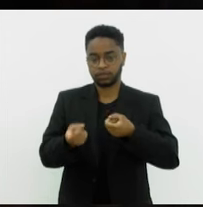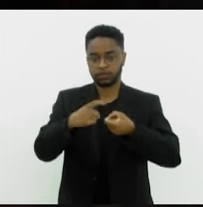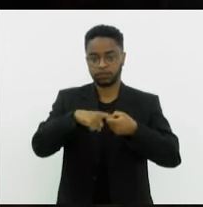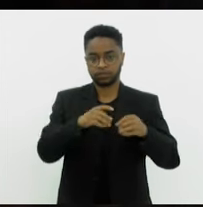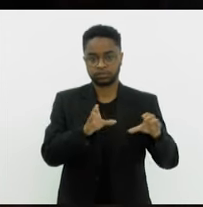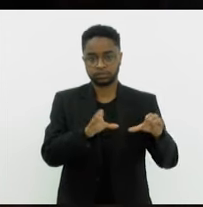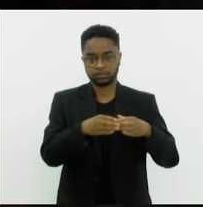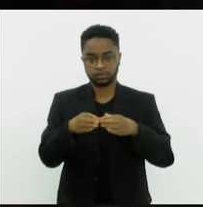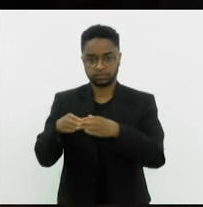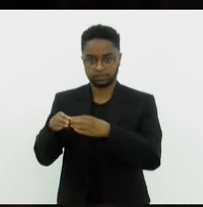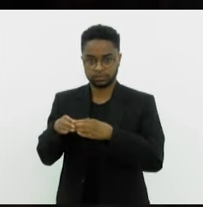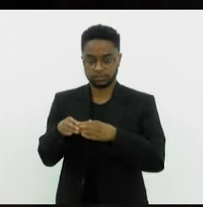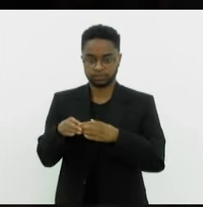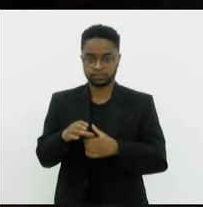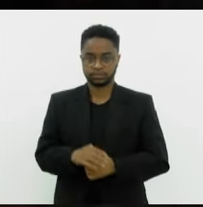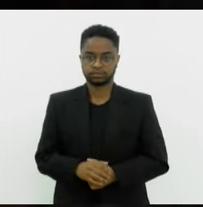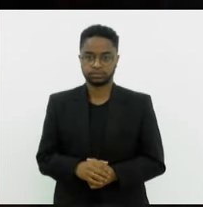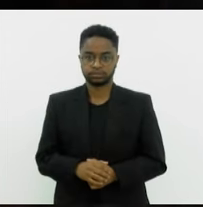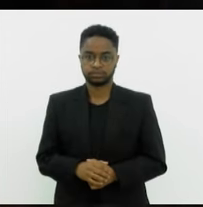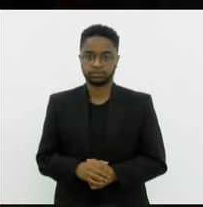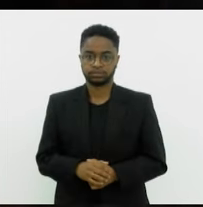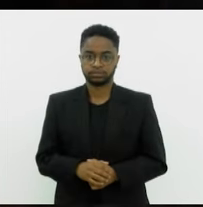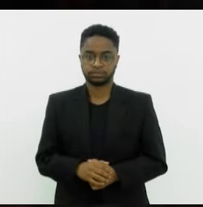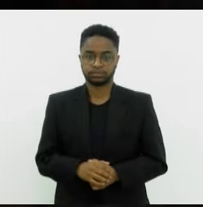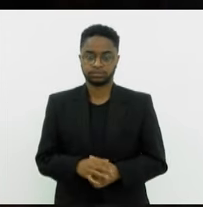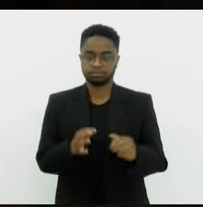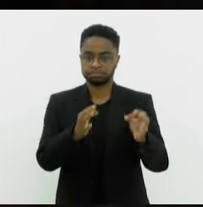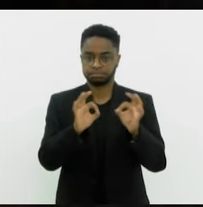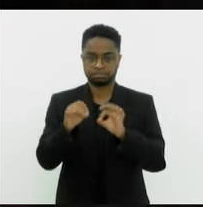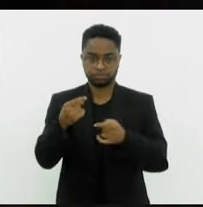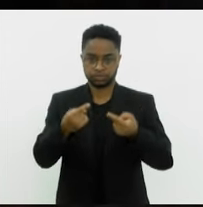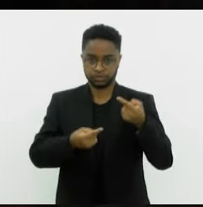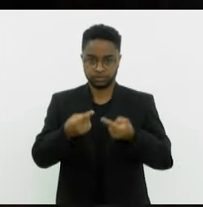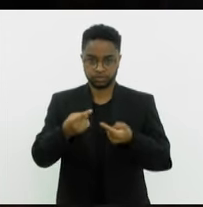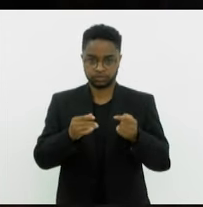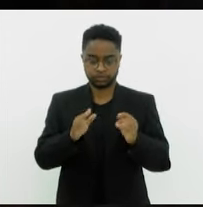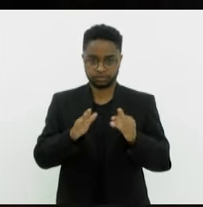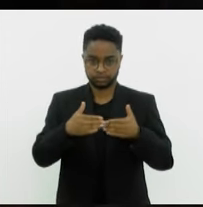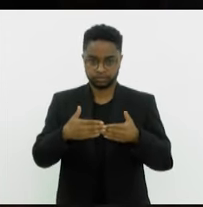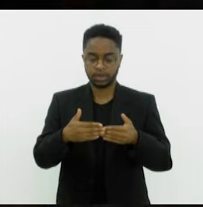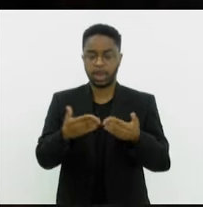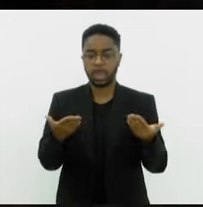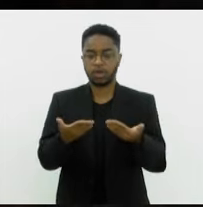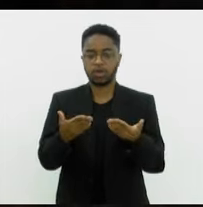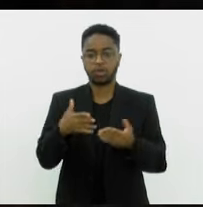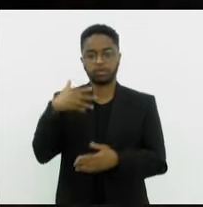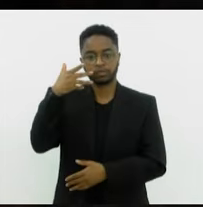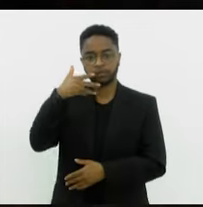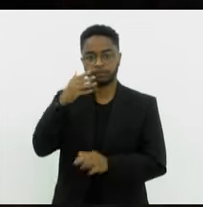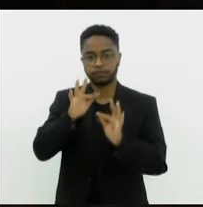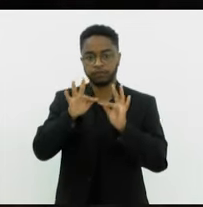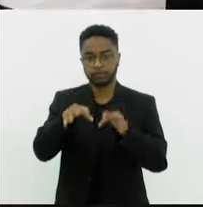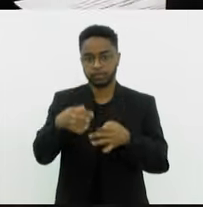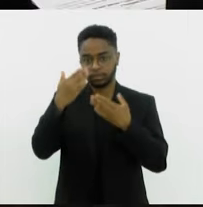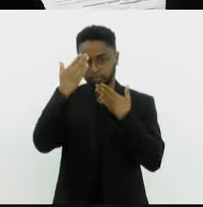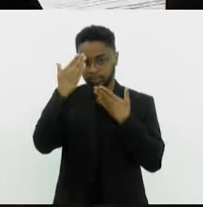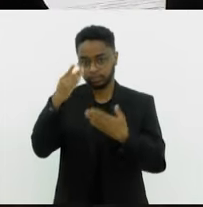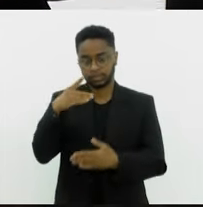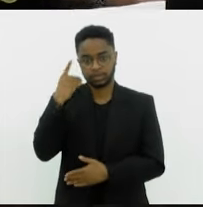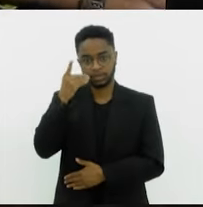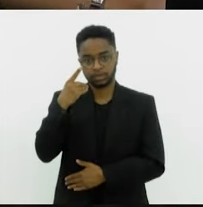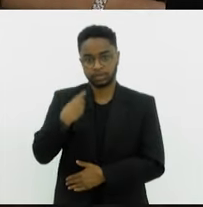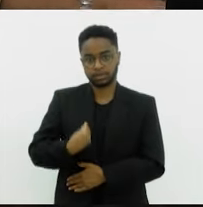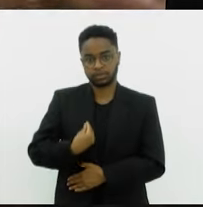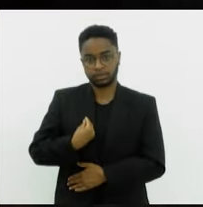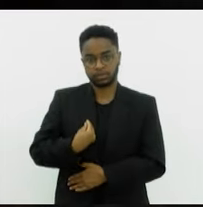retorna às comissões. Nada mais havendo a tratar, passa-se a ordem do dia, agradecendo aos deputados que